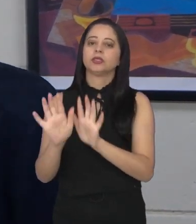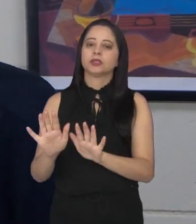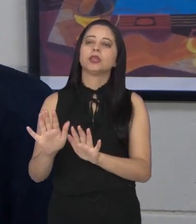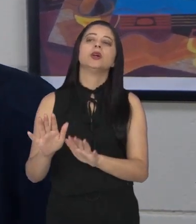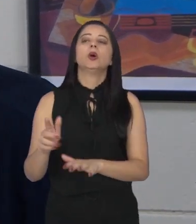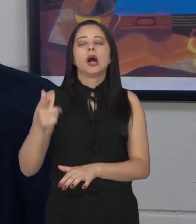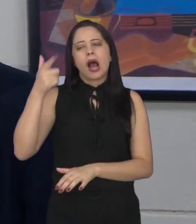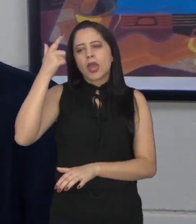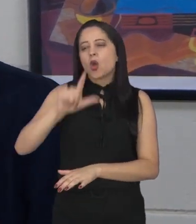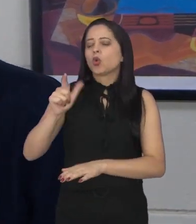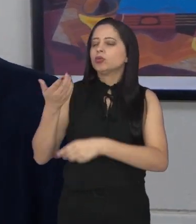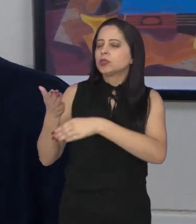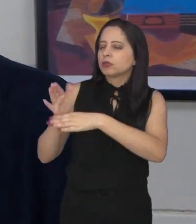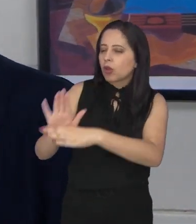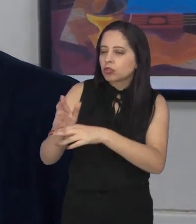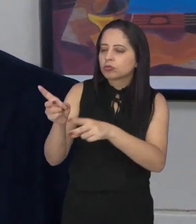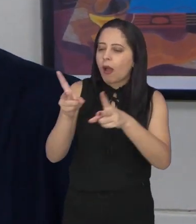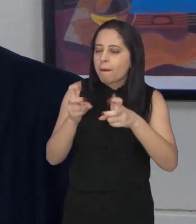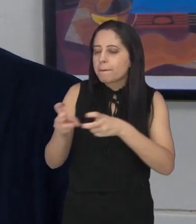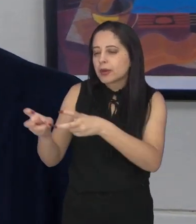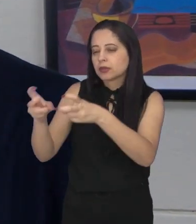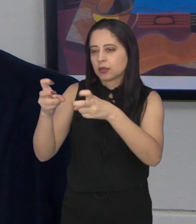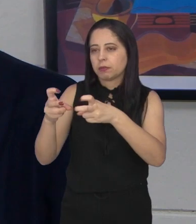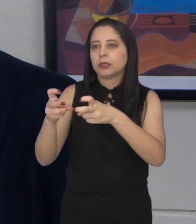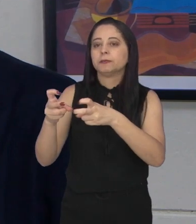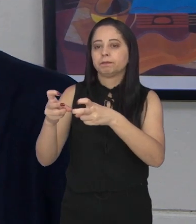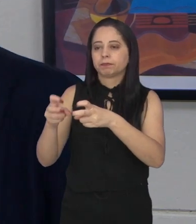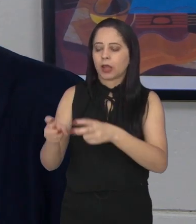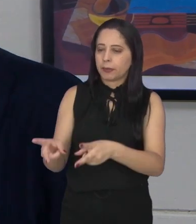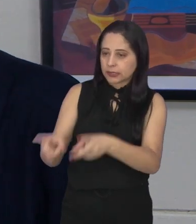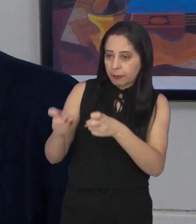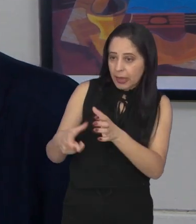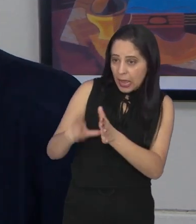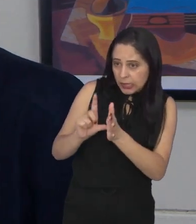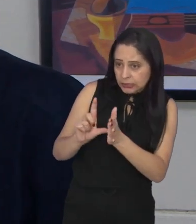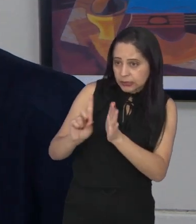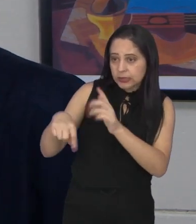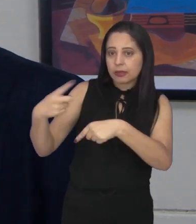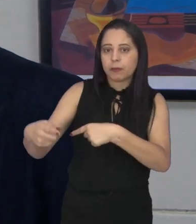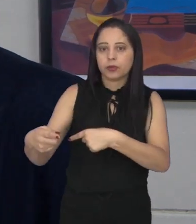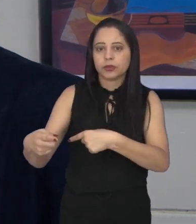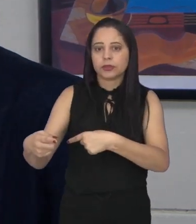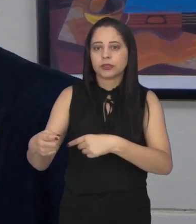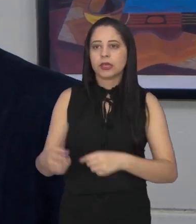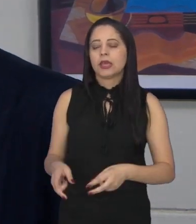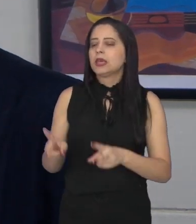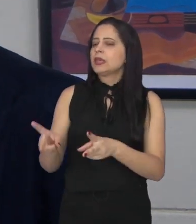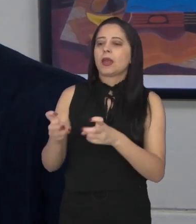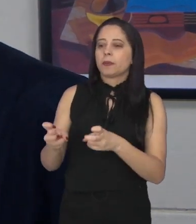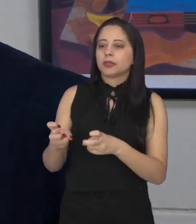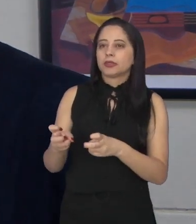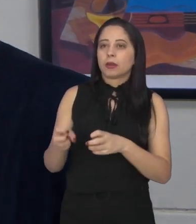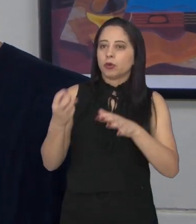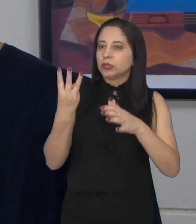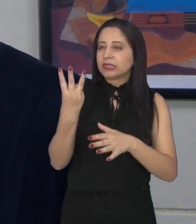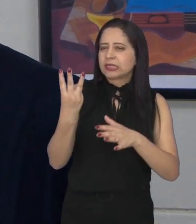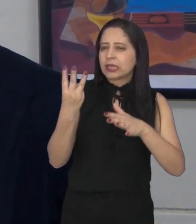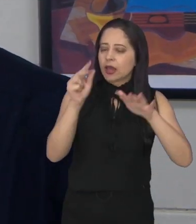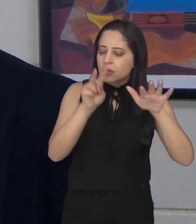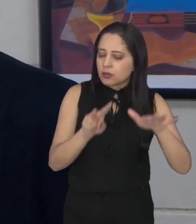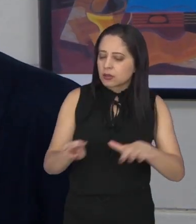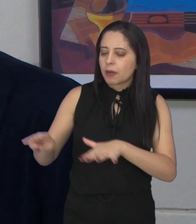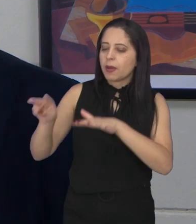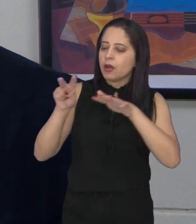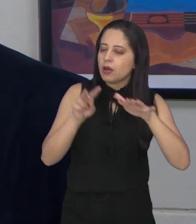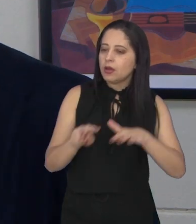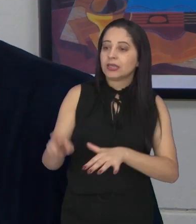também fazer essa organização de como elas vêm antes e depois. Né? E é muito gostoso quando a gente vê esse acompanhamento de 3 semanas, 4